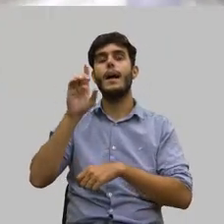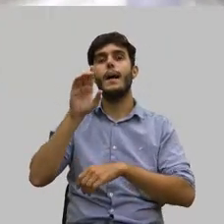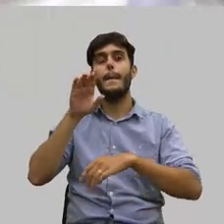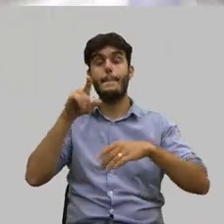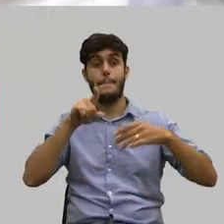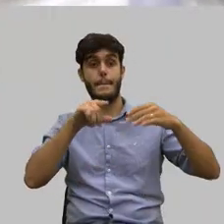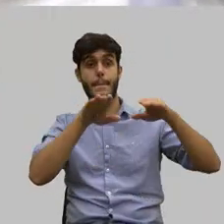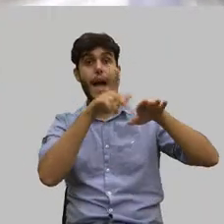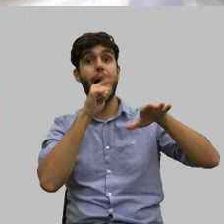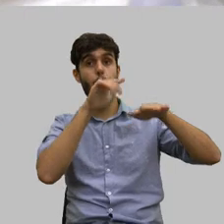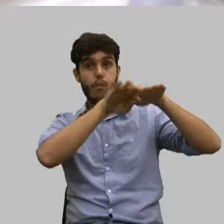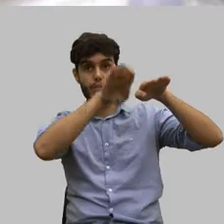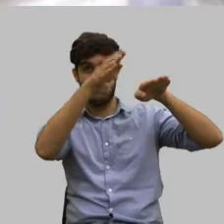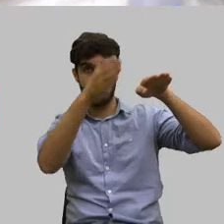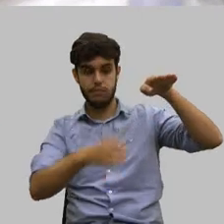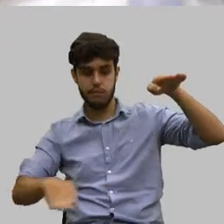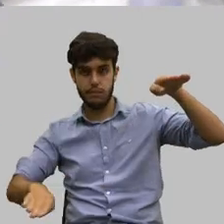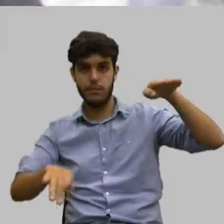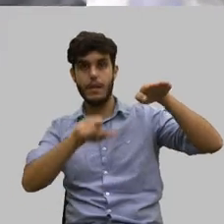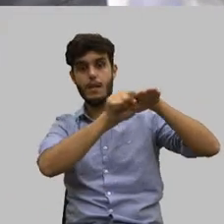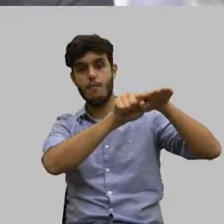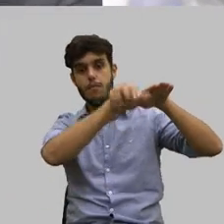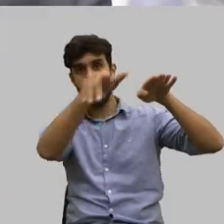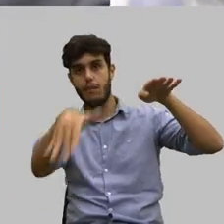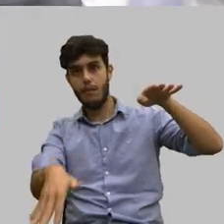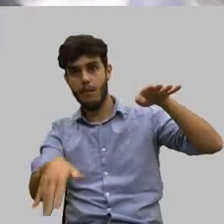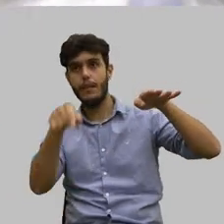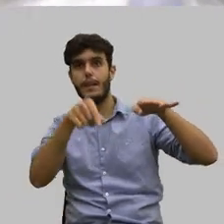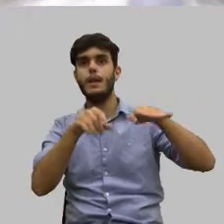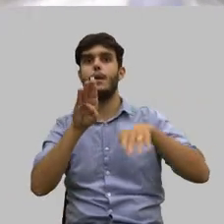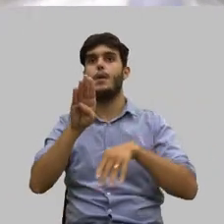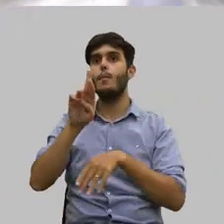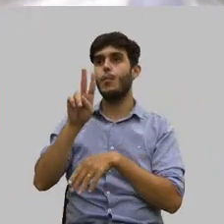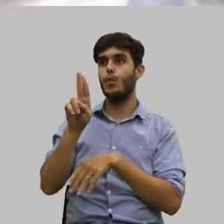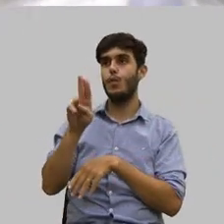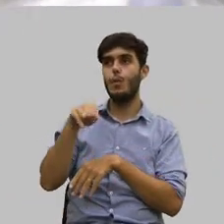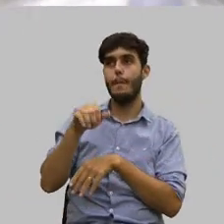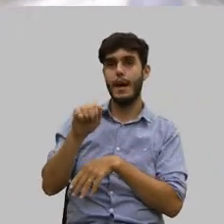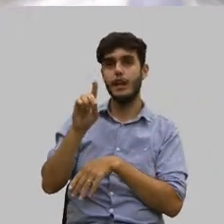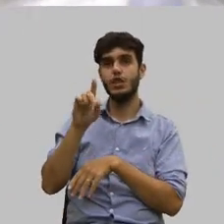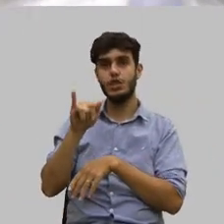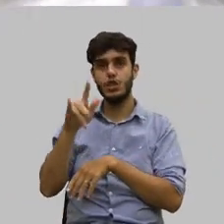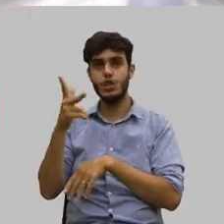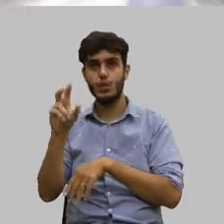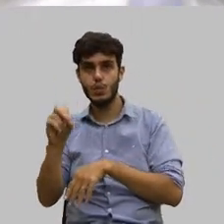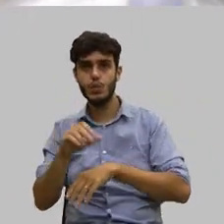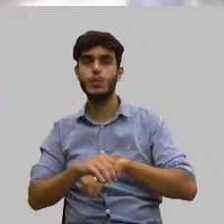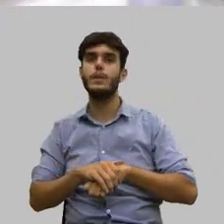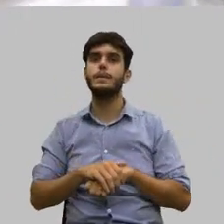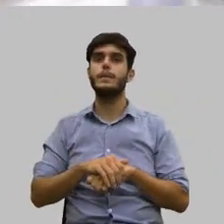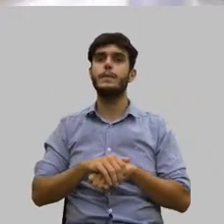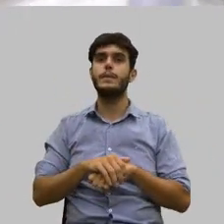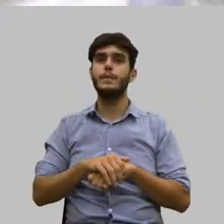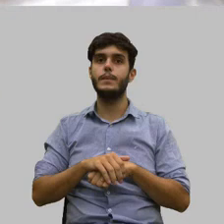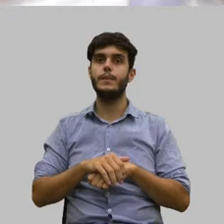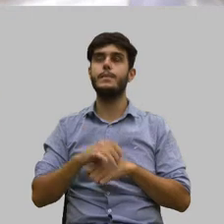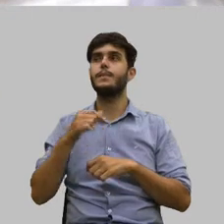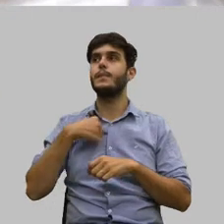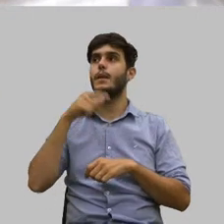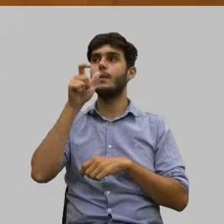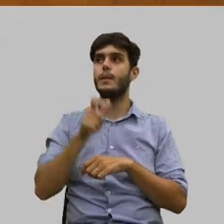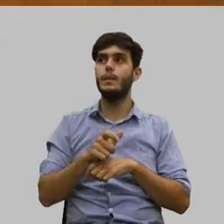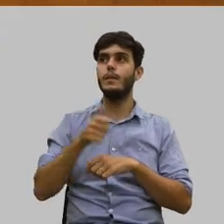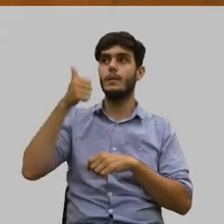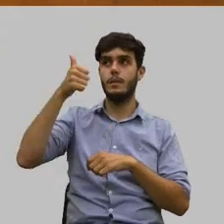dia 26 do Sábado eu estava lá e o meu assessor sargento da reserva joaras Gomes que é meu contemporâneo ainda de